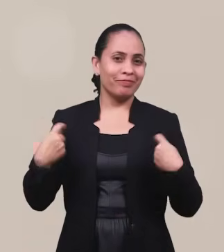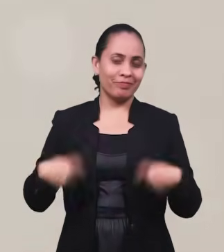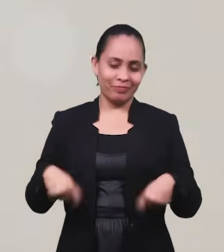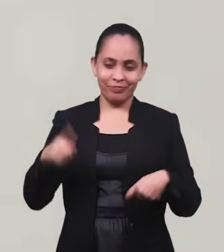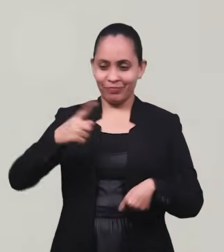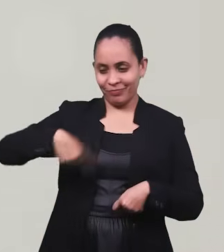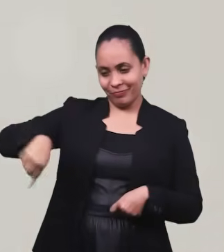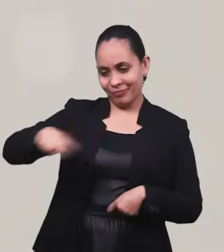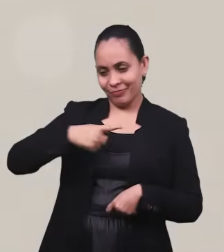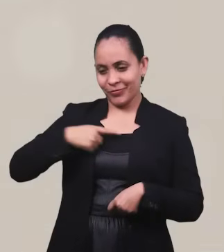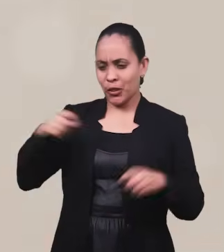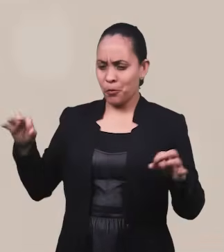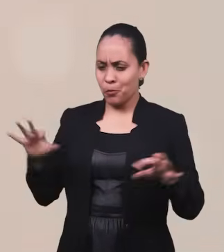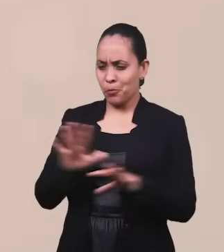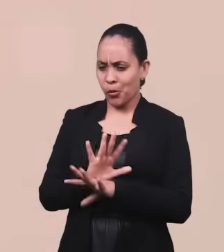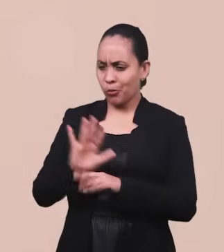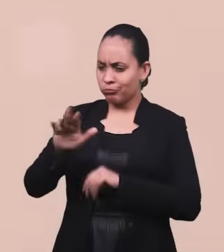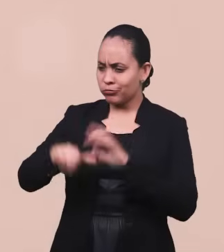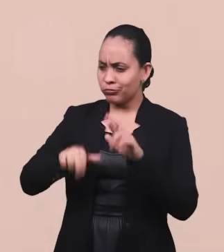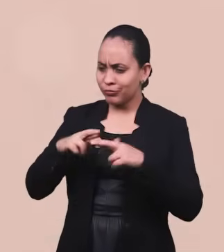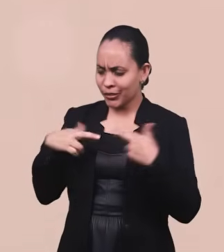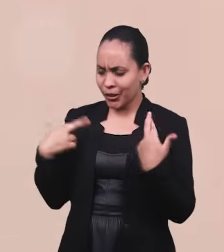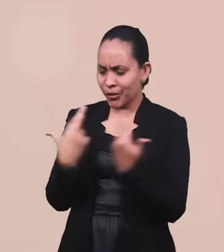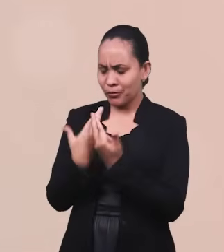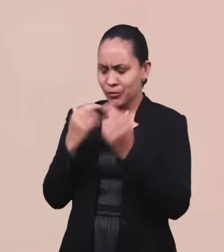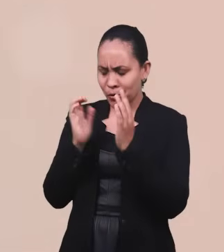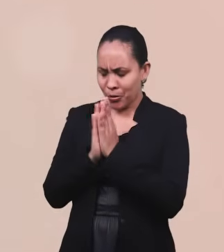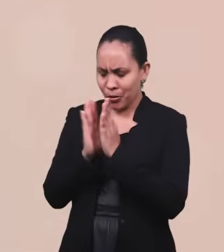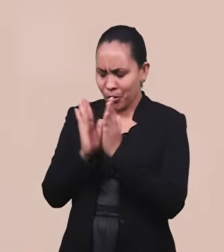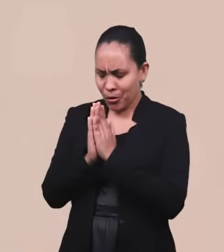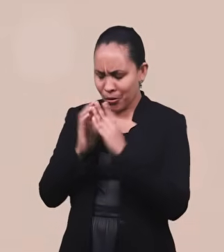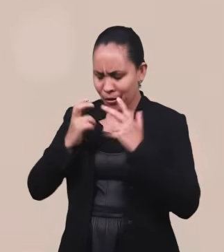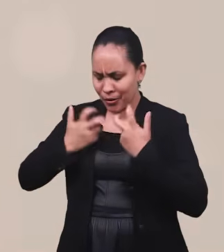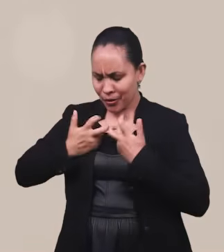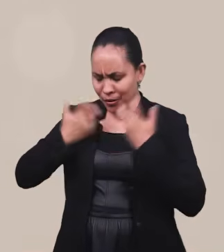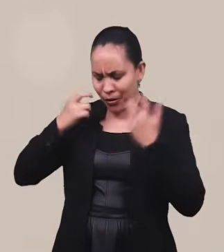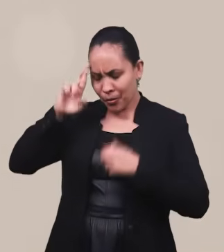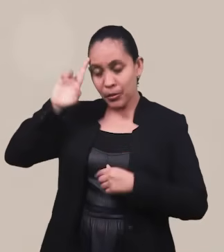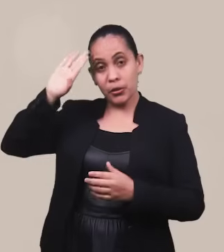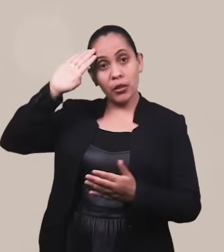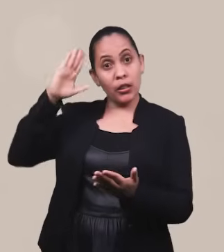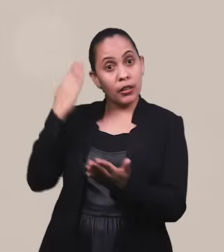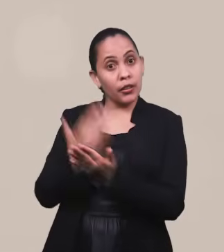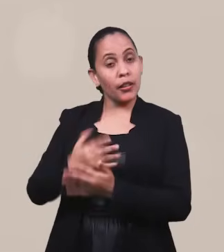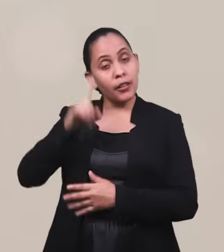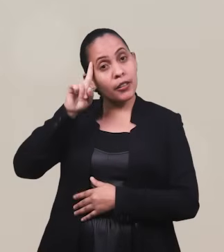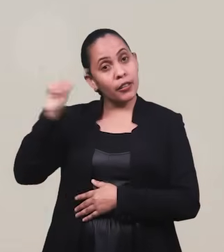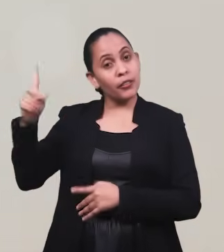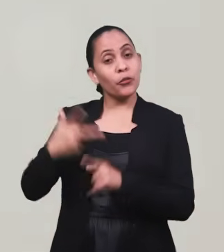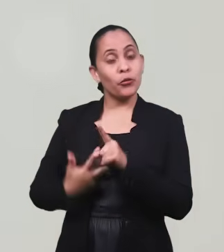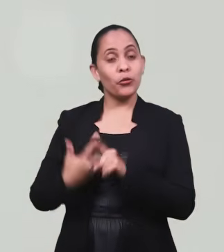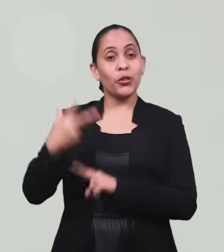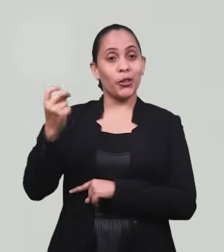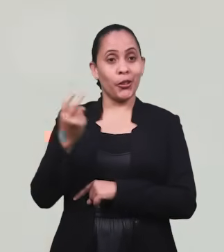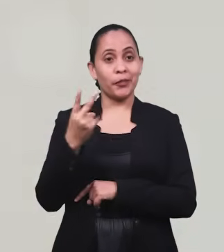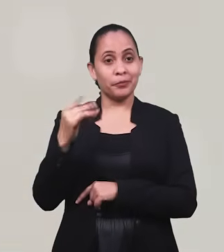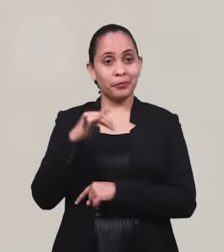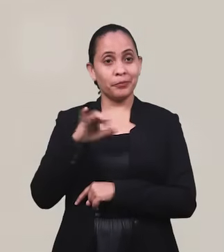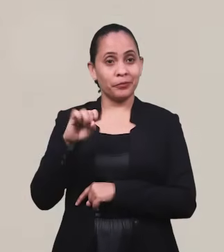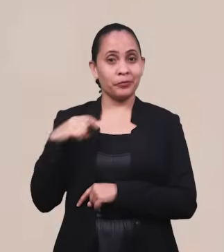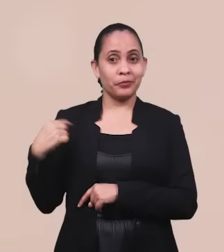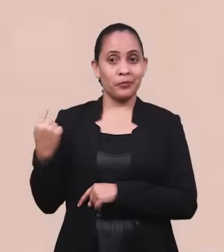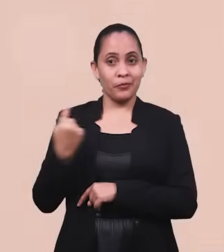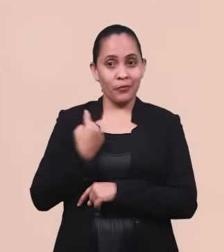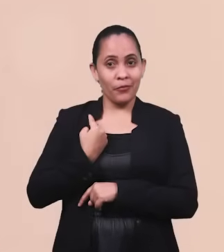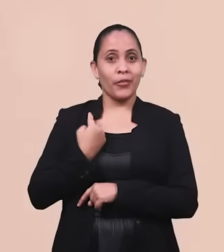igreja, eles se juntam para orar, buscam a Deus e creem. E Deus tem dado grandes vitórias às